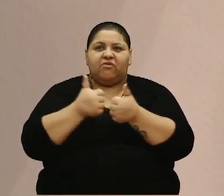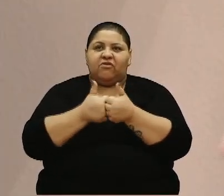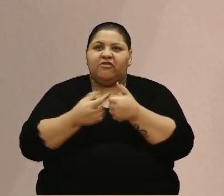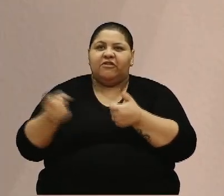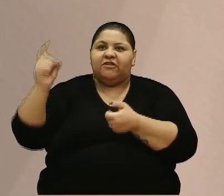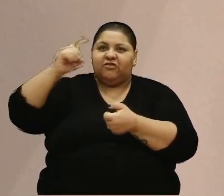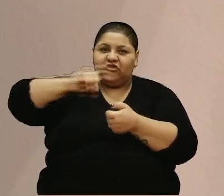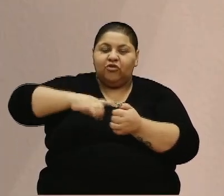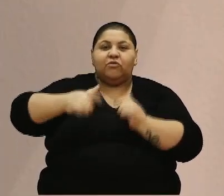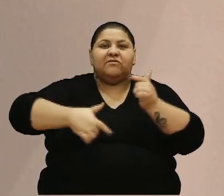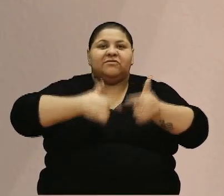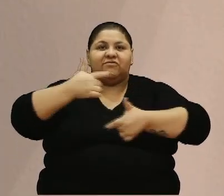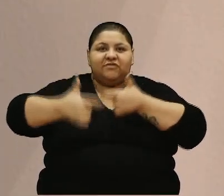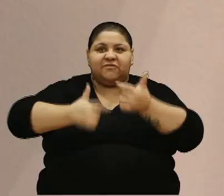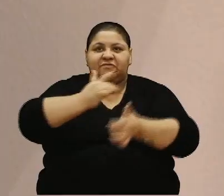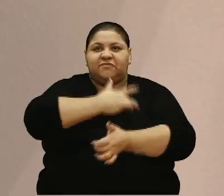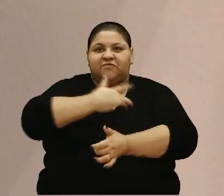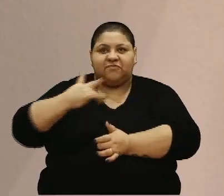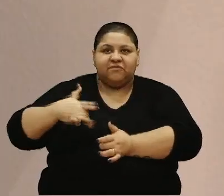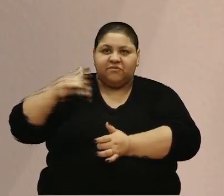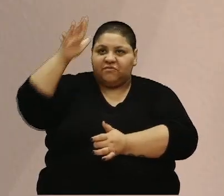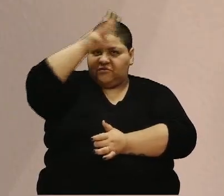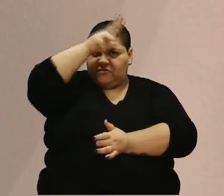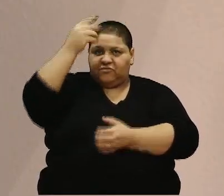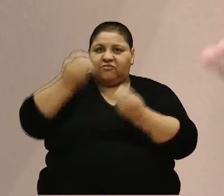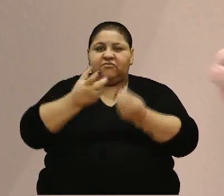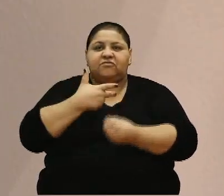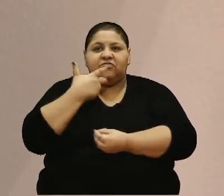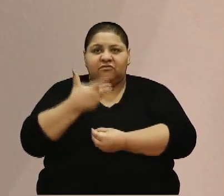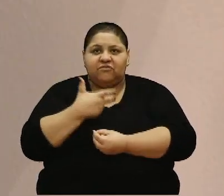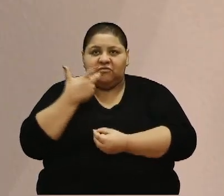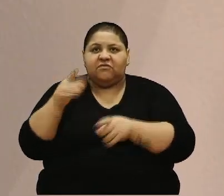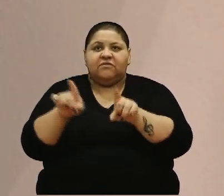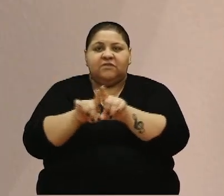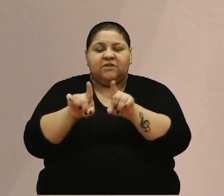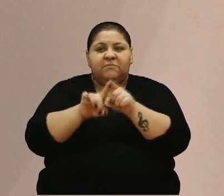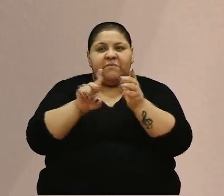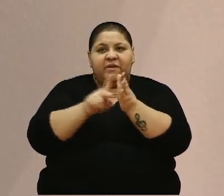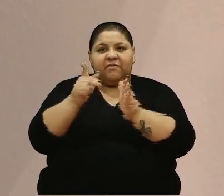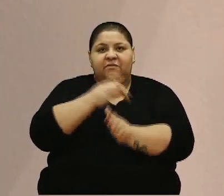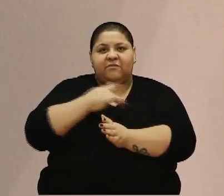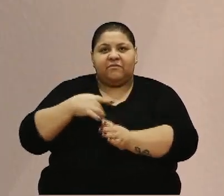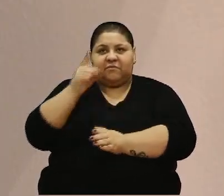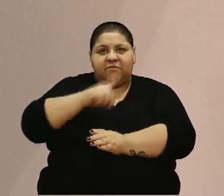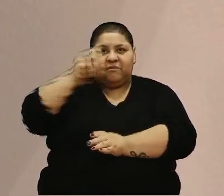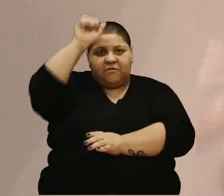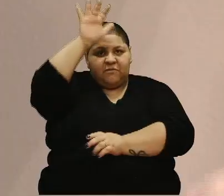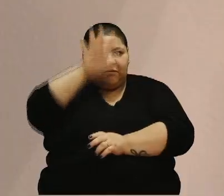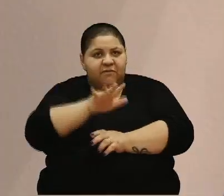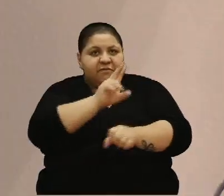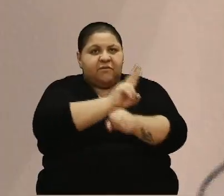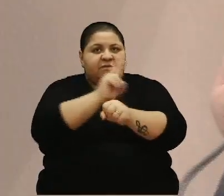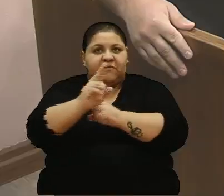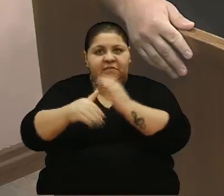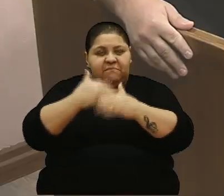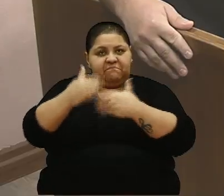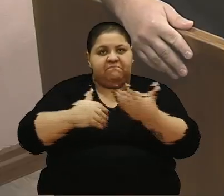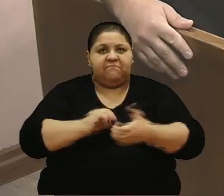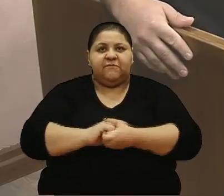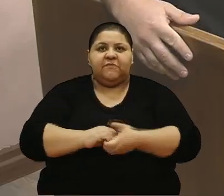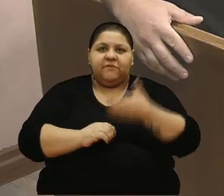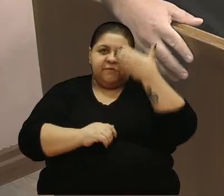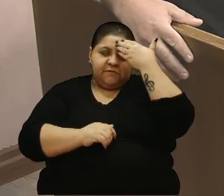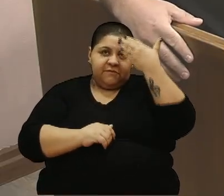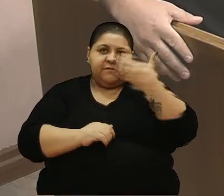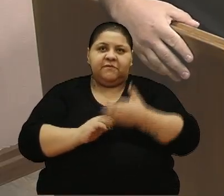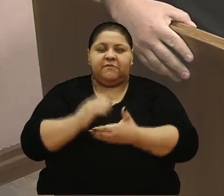que trabalha, né, pela saúde do município, como já foi dito pelos colegas, e pela sua própria saúde também. Então, Deus lhe abençoe e guarde nesse processo. Obrigado,